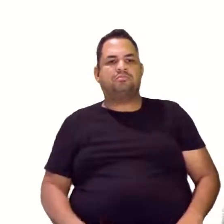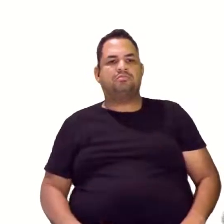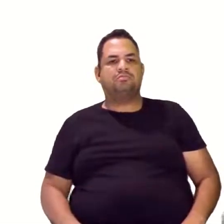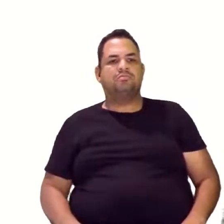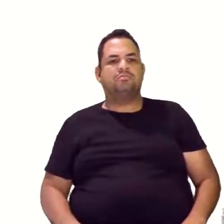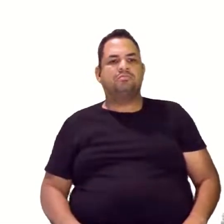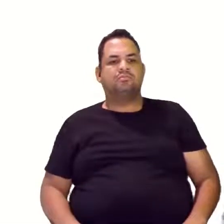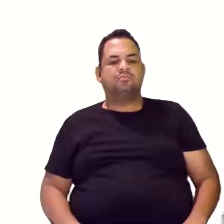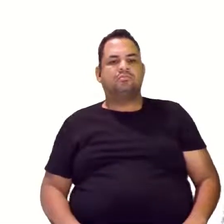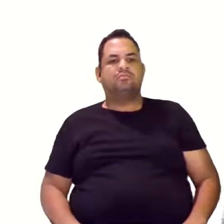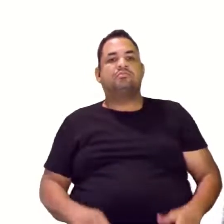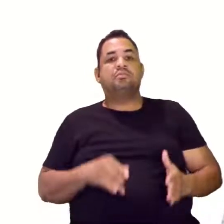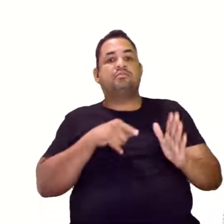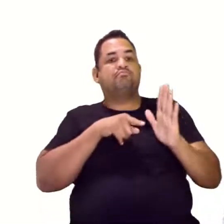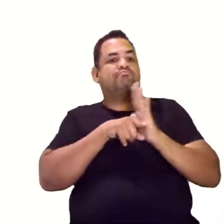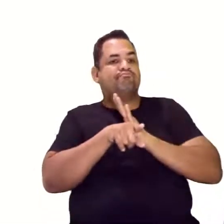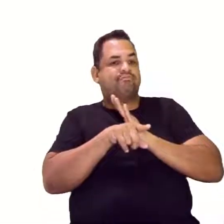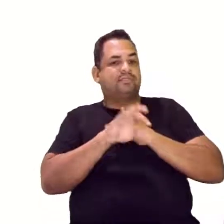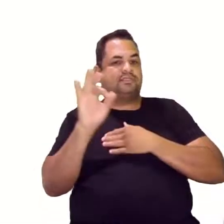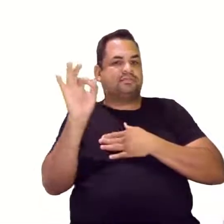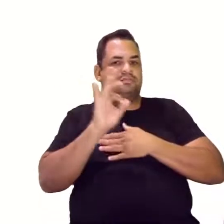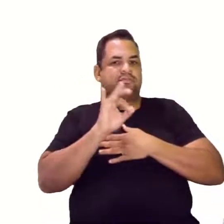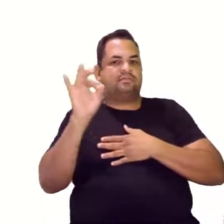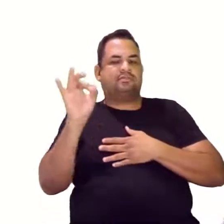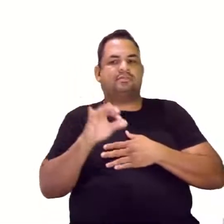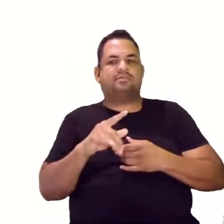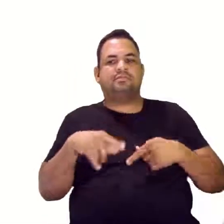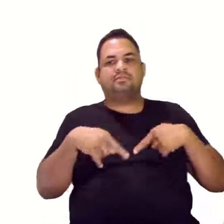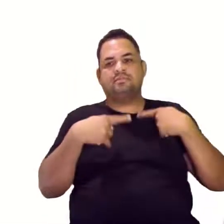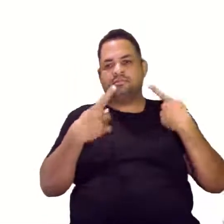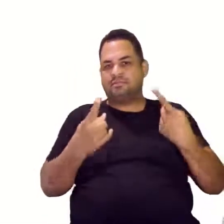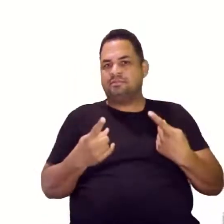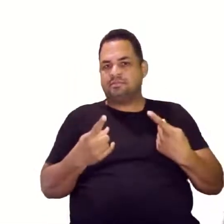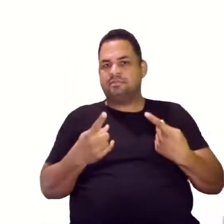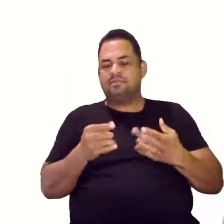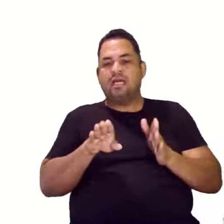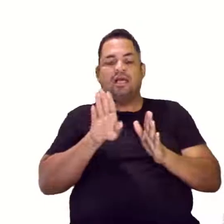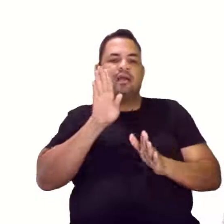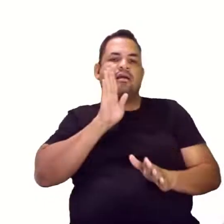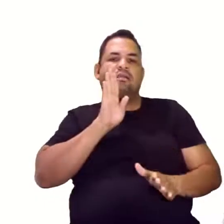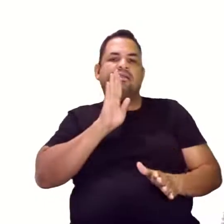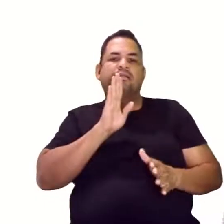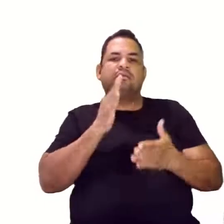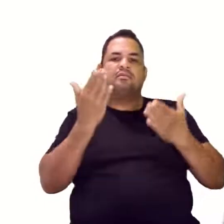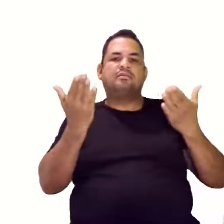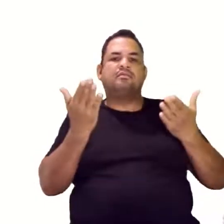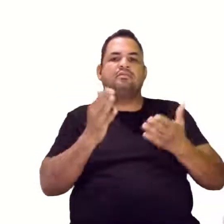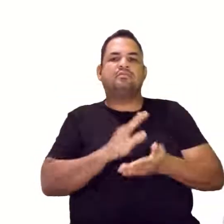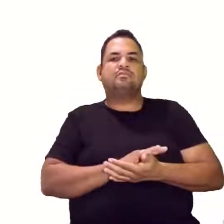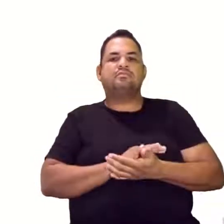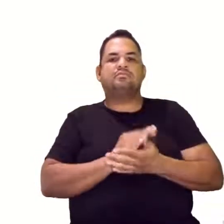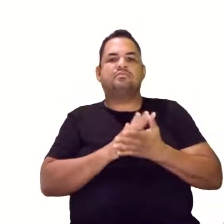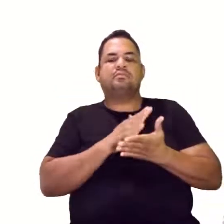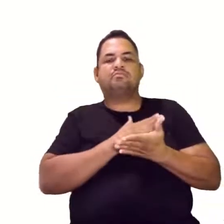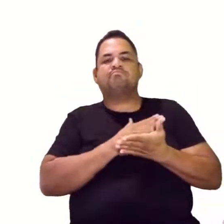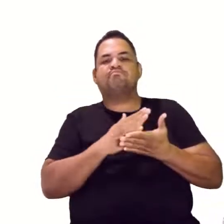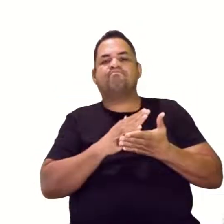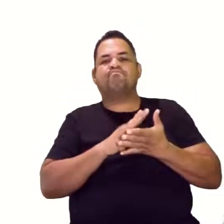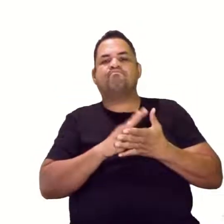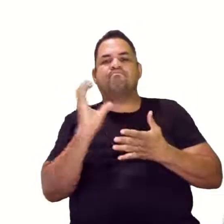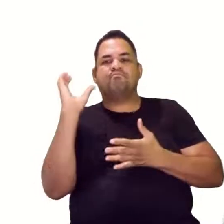a minha pergunta não está em valor, a minha pergunta está em percentual. Mas beleza, a gente chega lá também. É bem legal esse